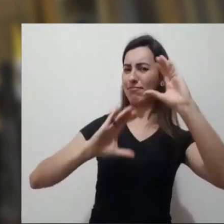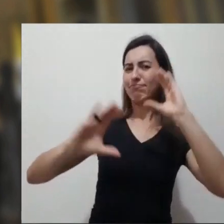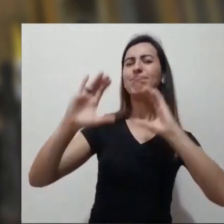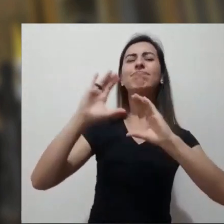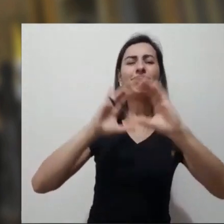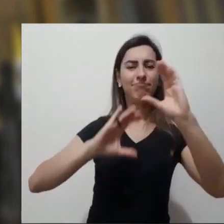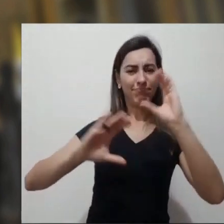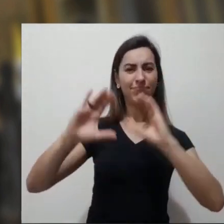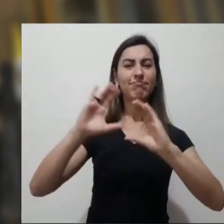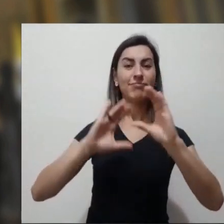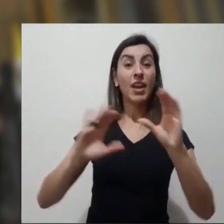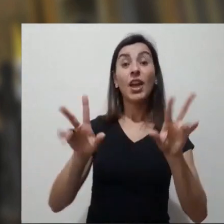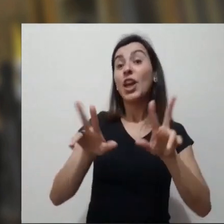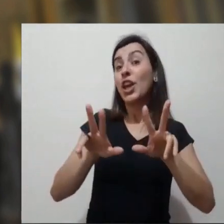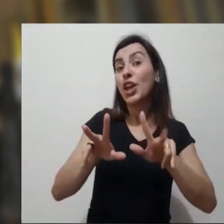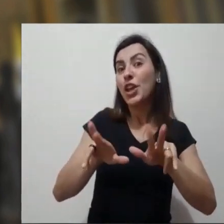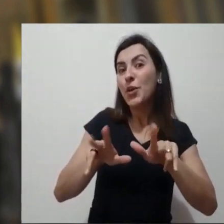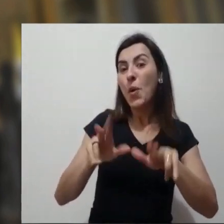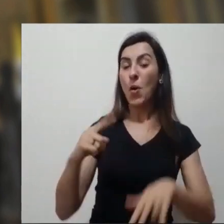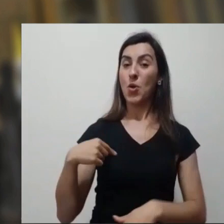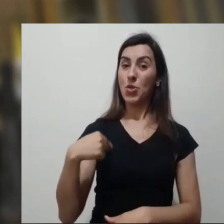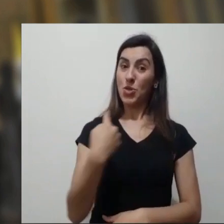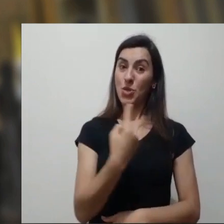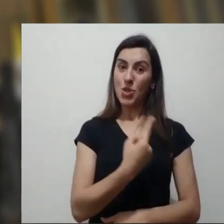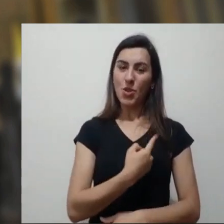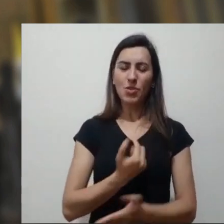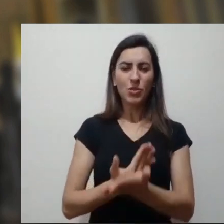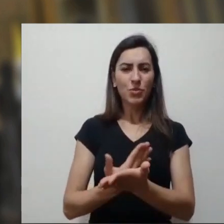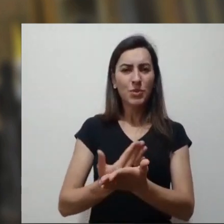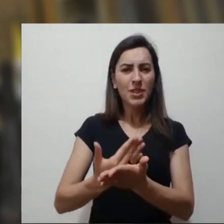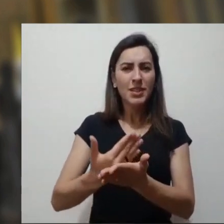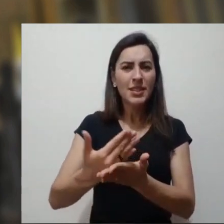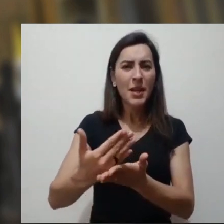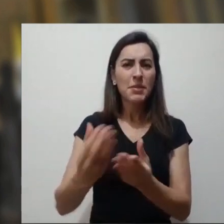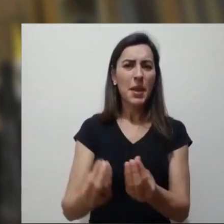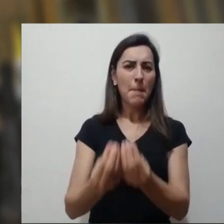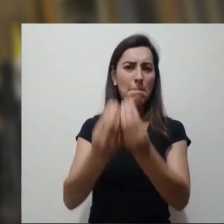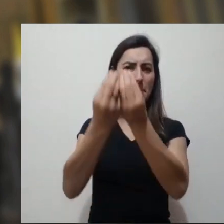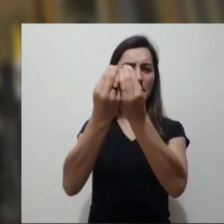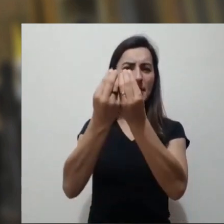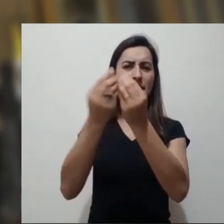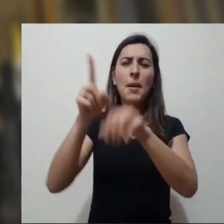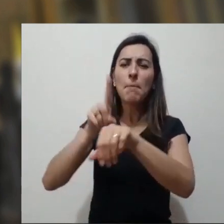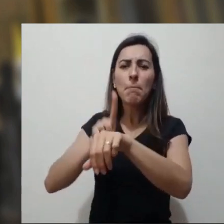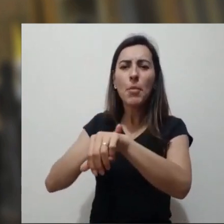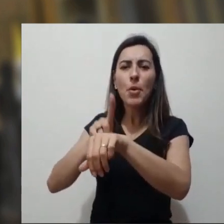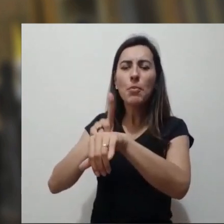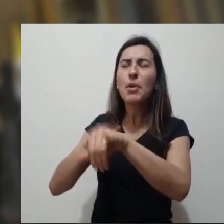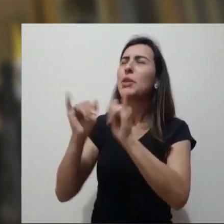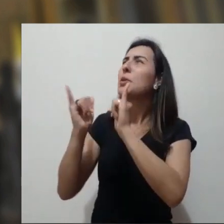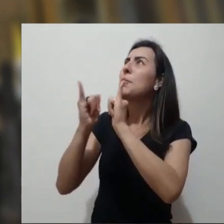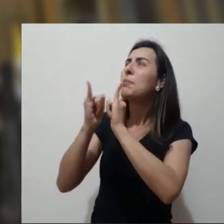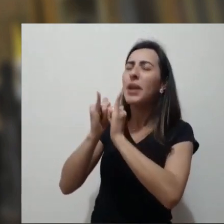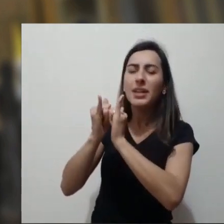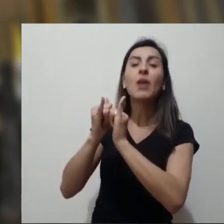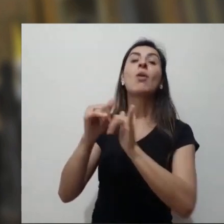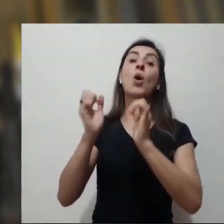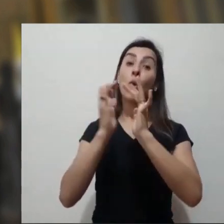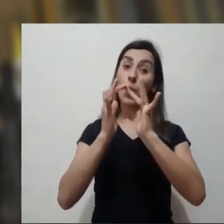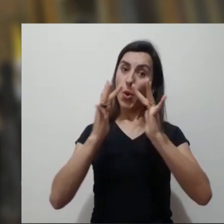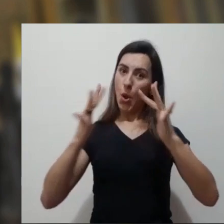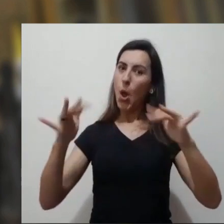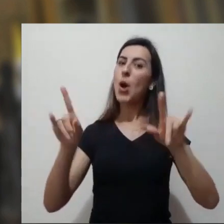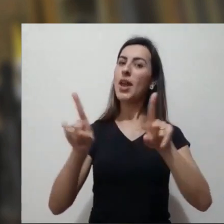louvor. Assim como a saudação inicial, o ato penitencial, o glória também